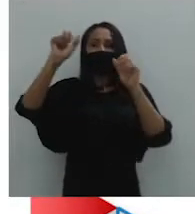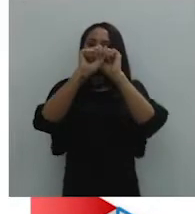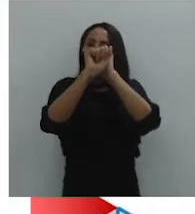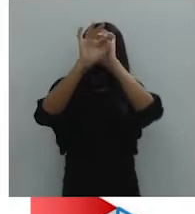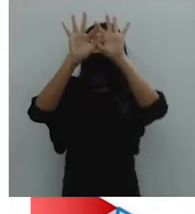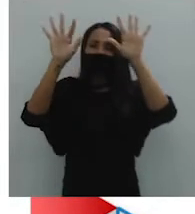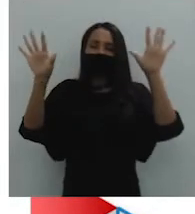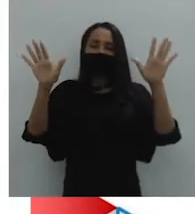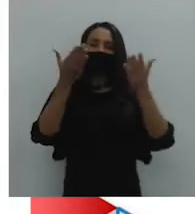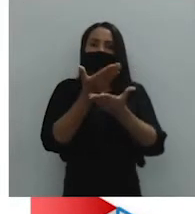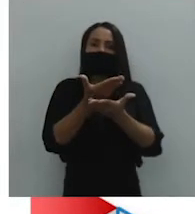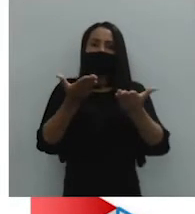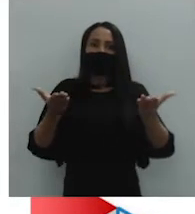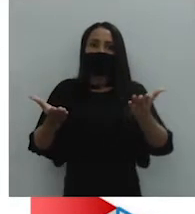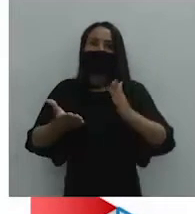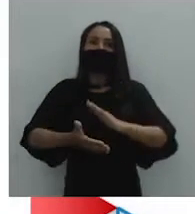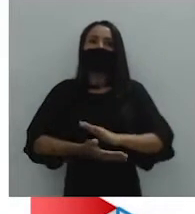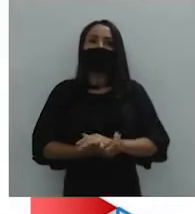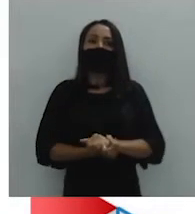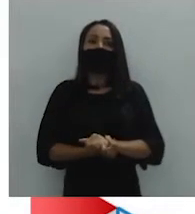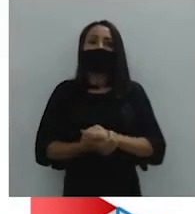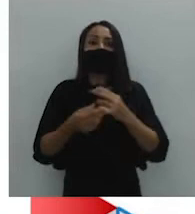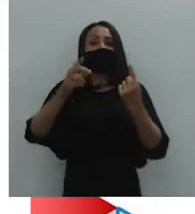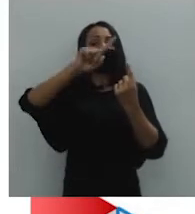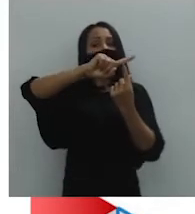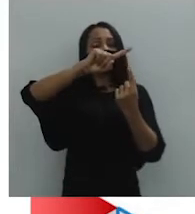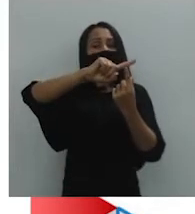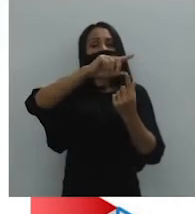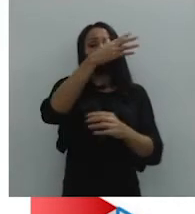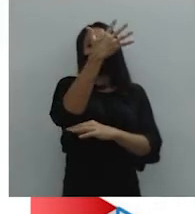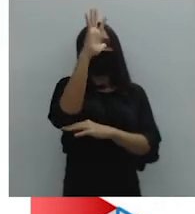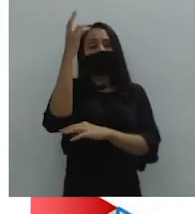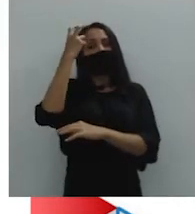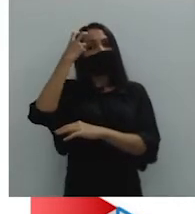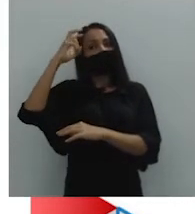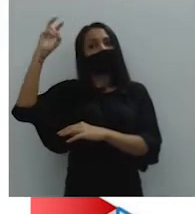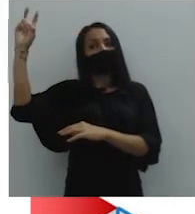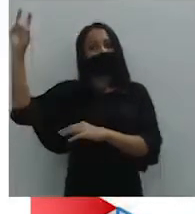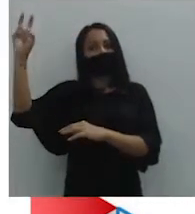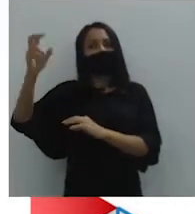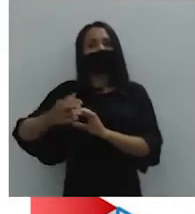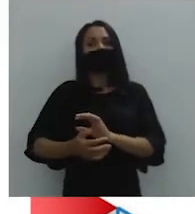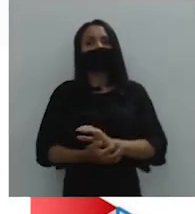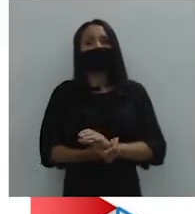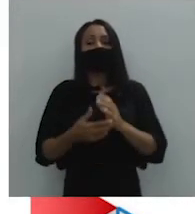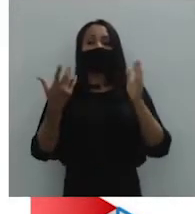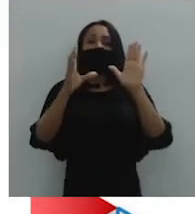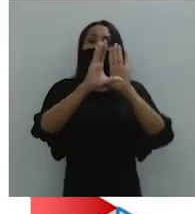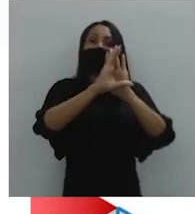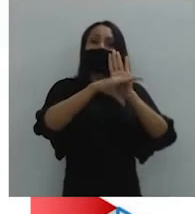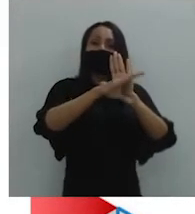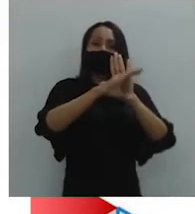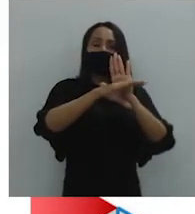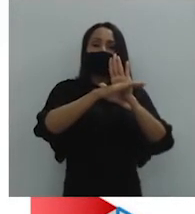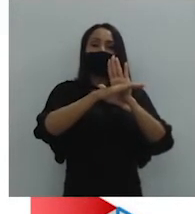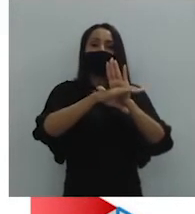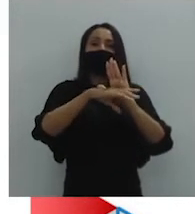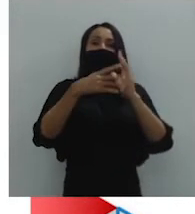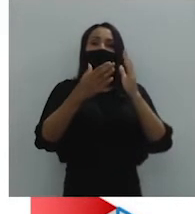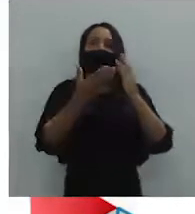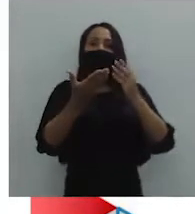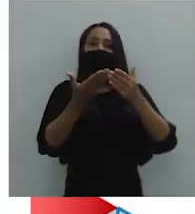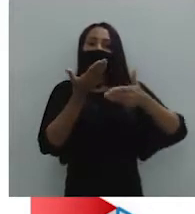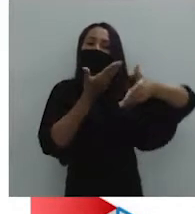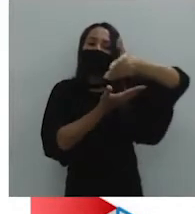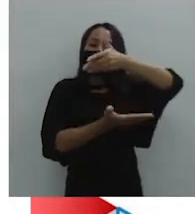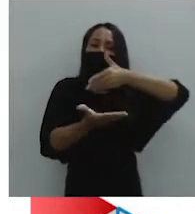para vocês na questão do tipo de paisagem cultural é quando o conceito é definido pela interação